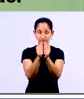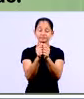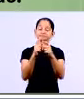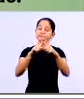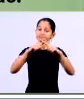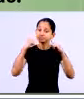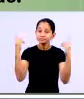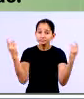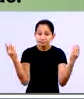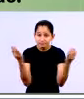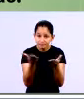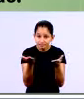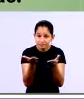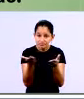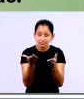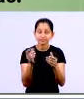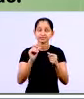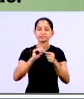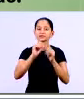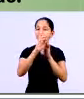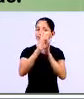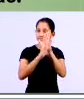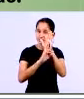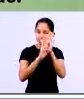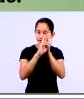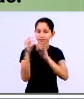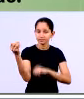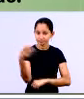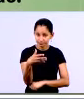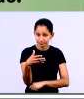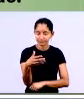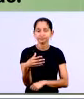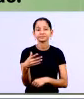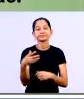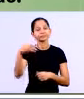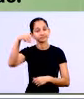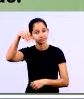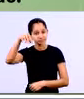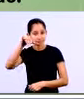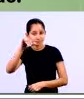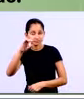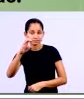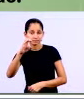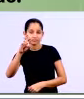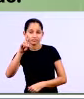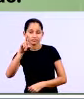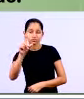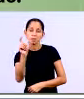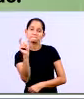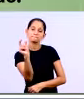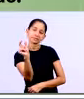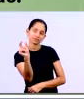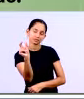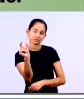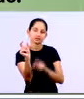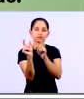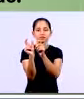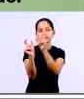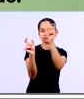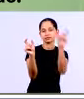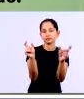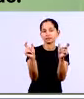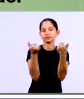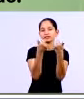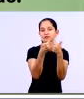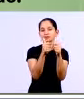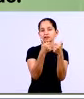Porém, agora, com a nova regra, micro é um prefixo que significa pequeno e